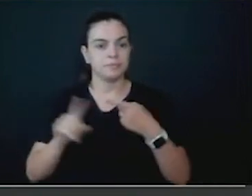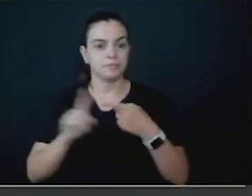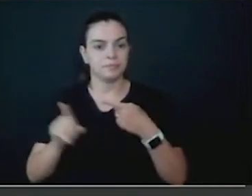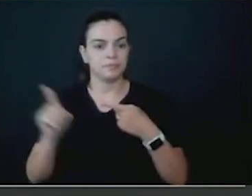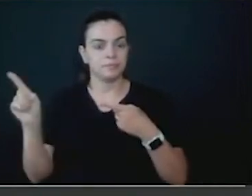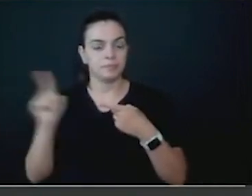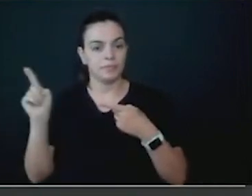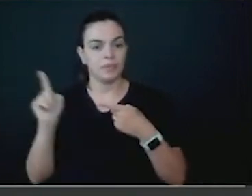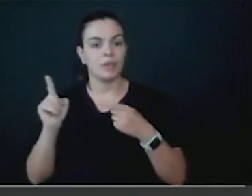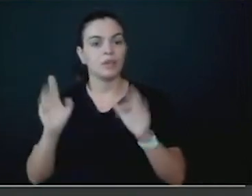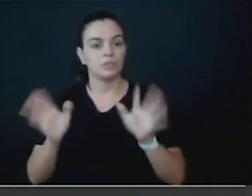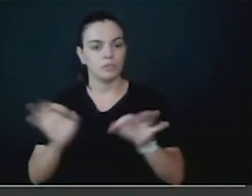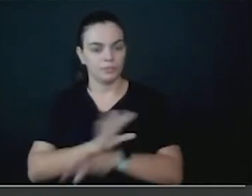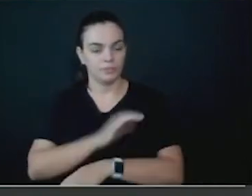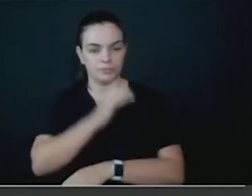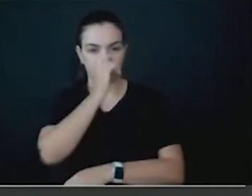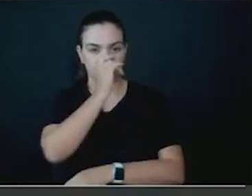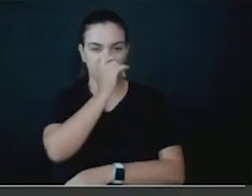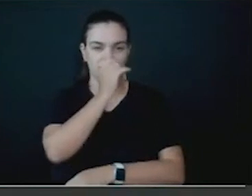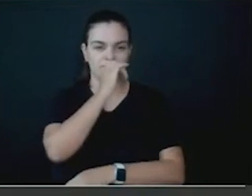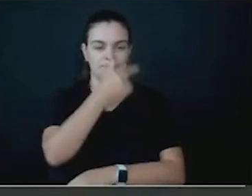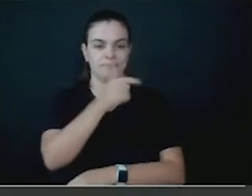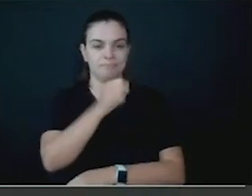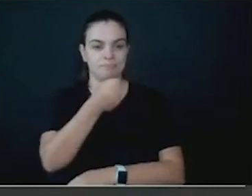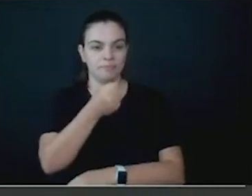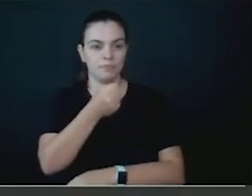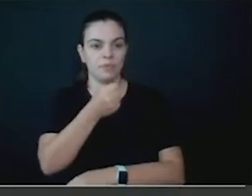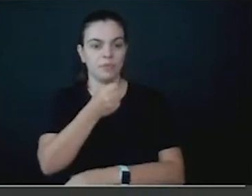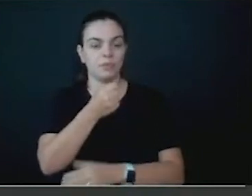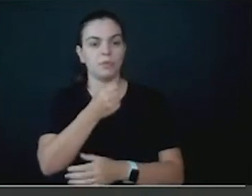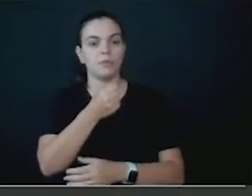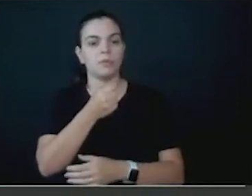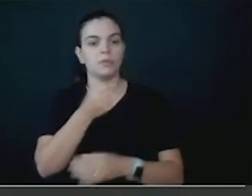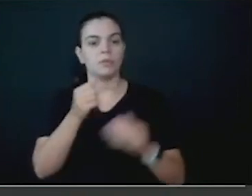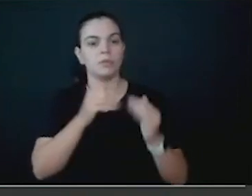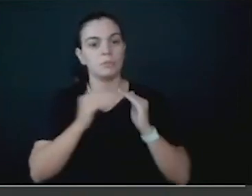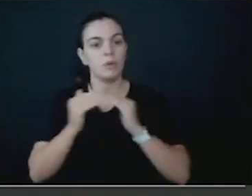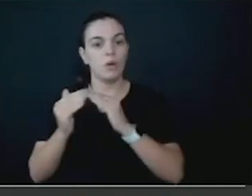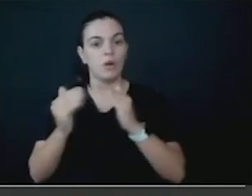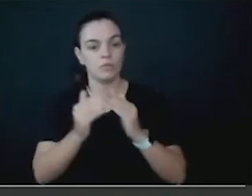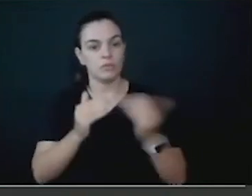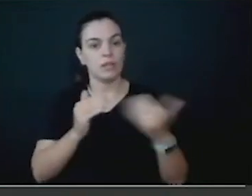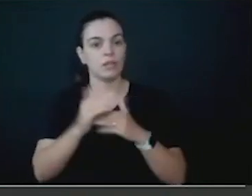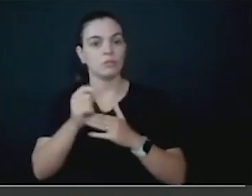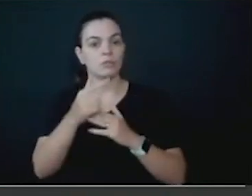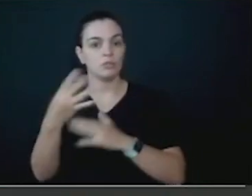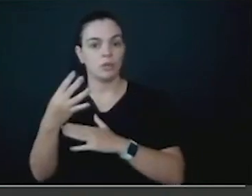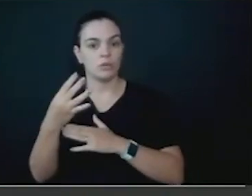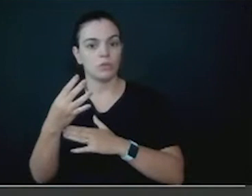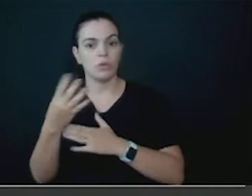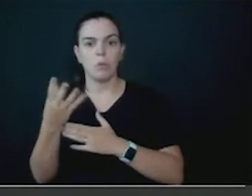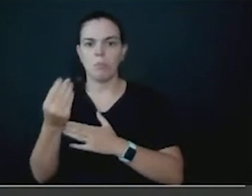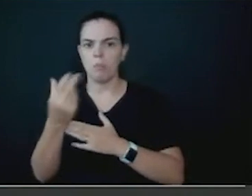foram entregues. 208 fichas de imóveis do Rosto da Cidade já está muito além daquilo que era previsto. Muita coisa entrou dentro do projeto